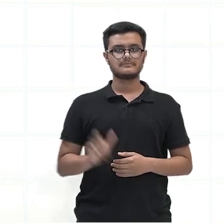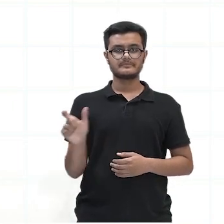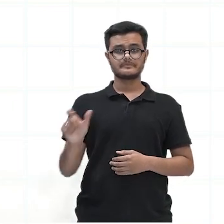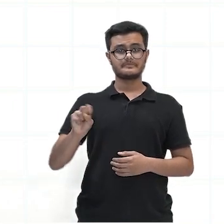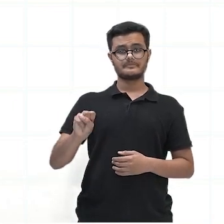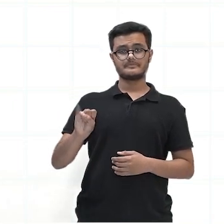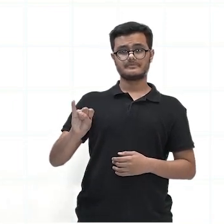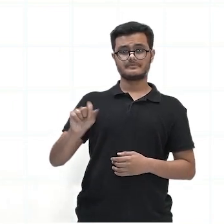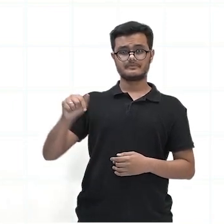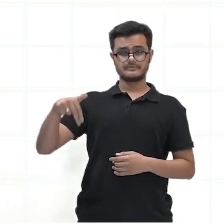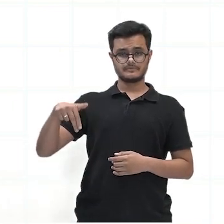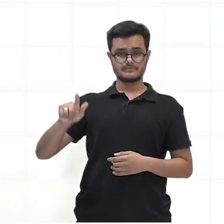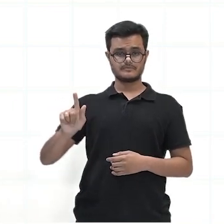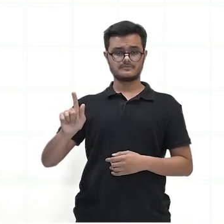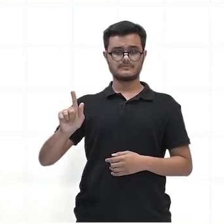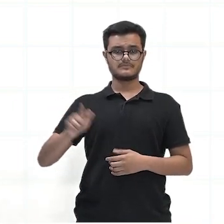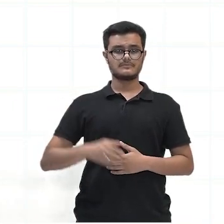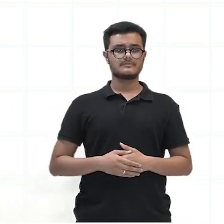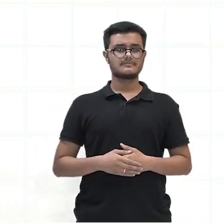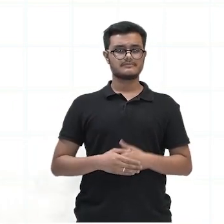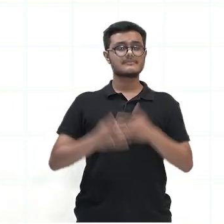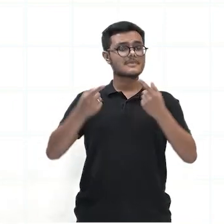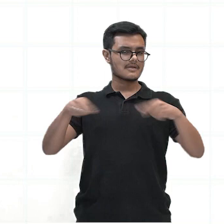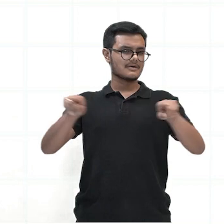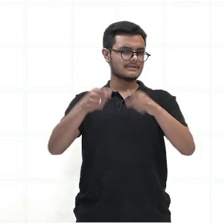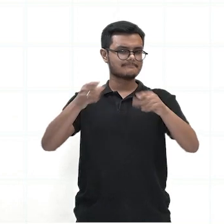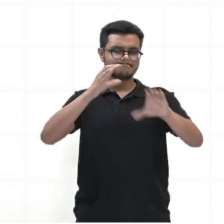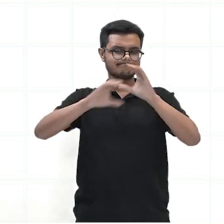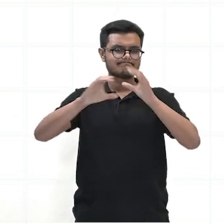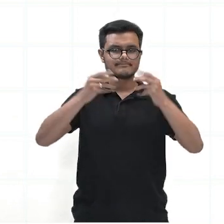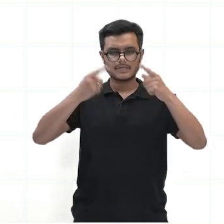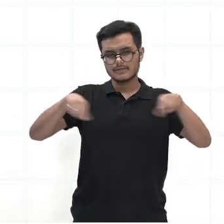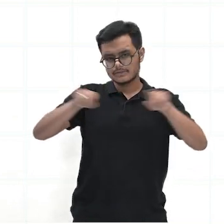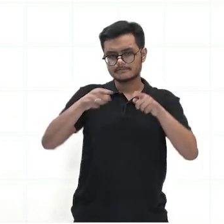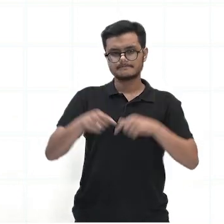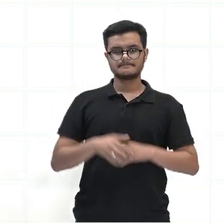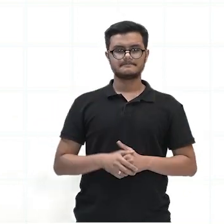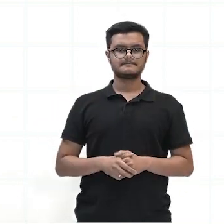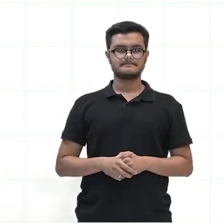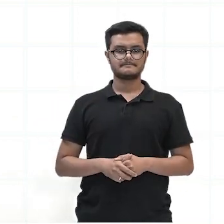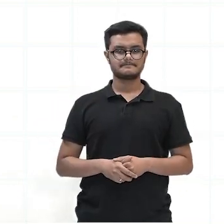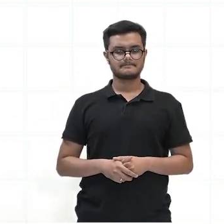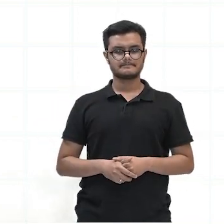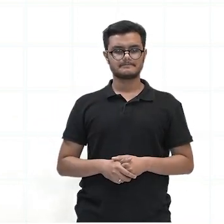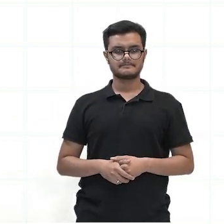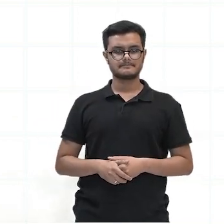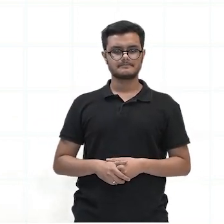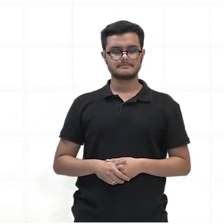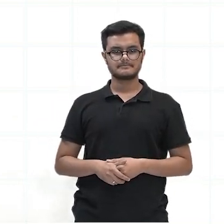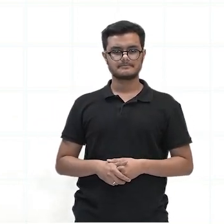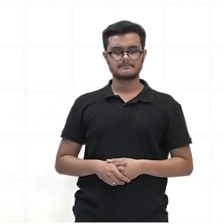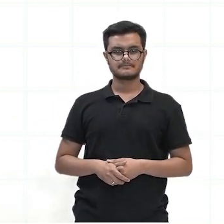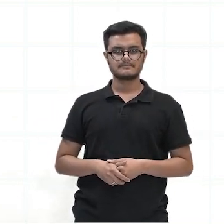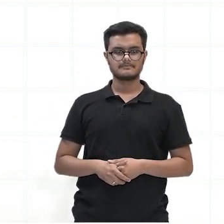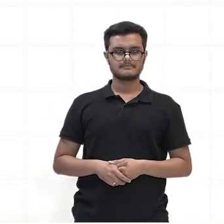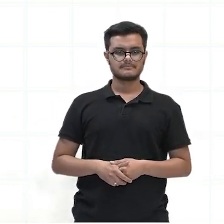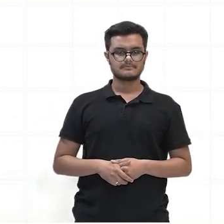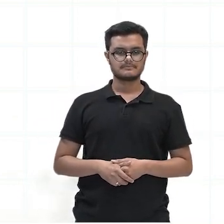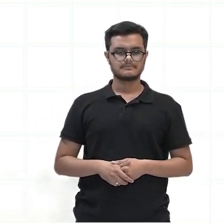verbo sing, que é o verbo cantar. Ó, sing, cantar. E a forma dele no passado